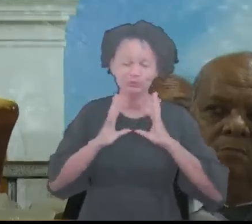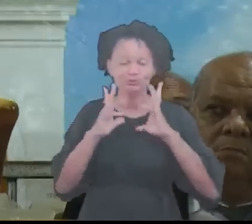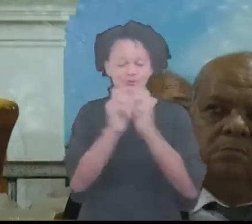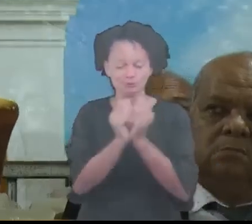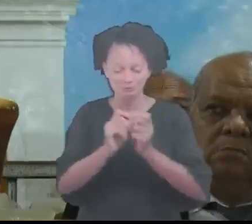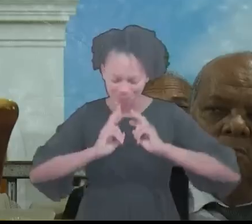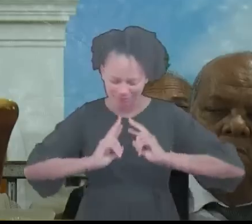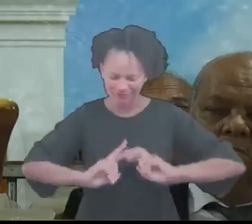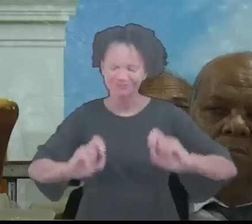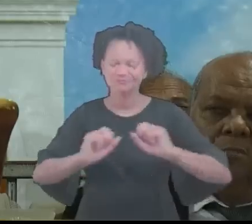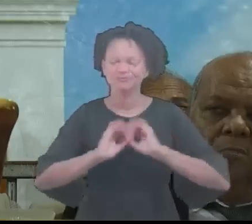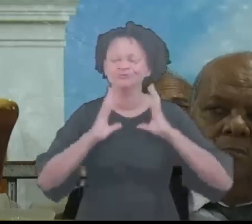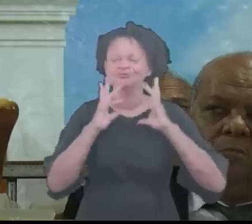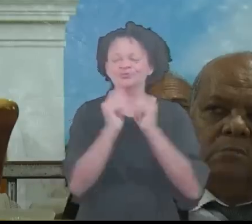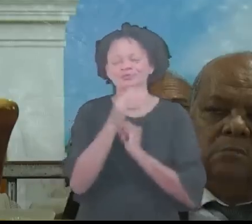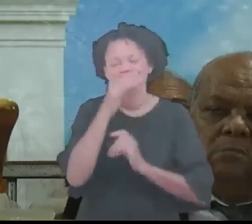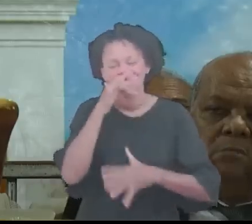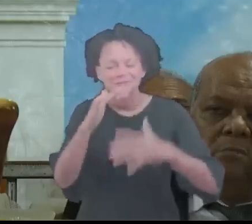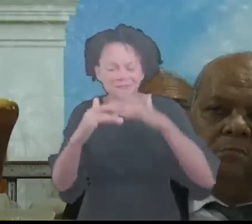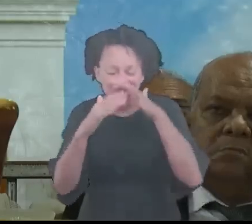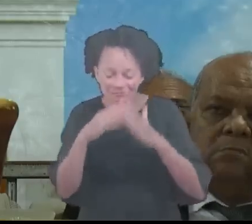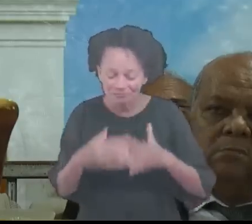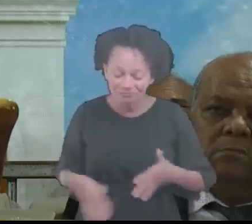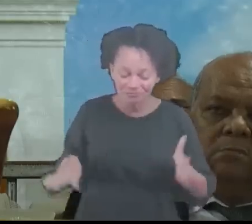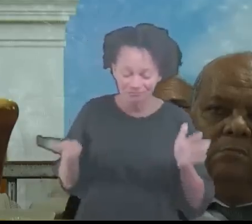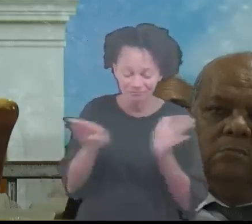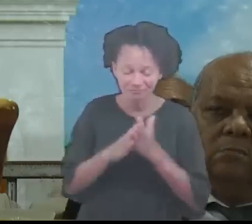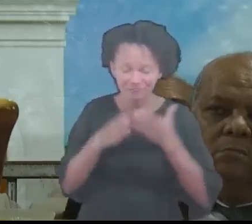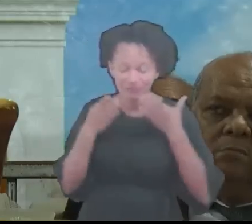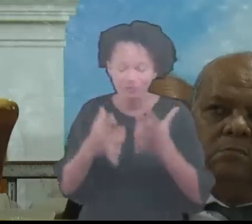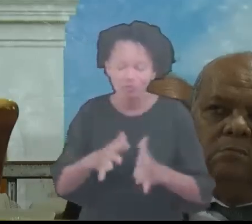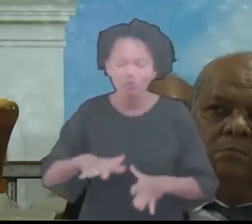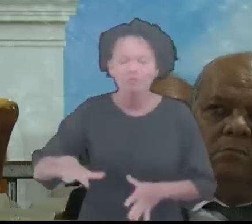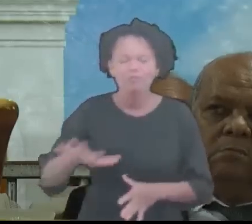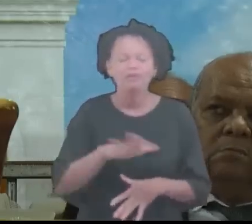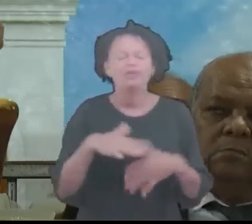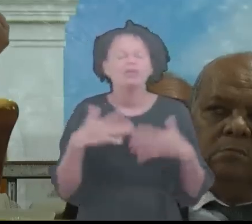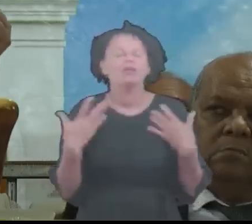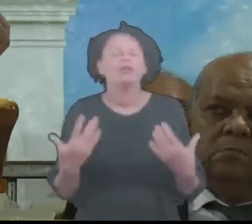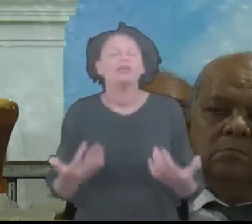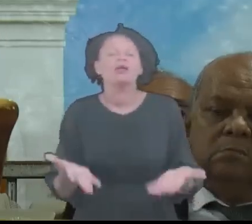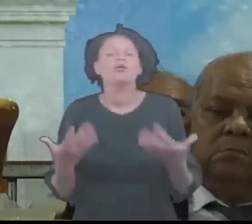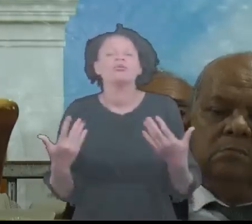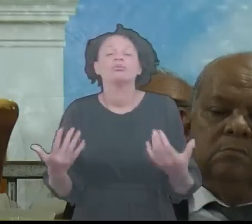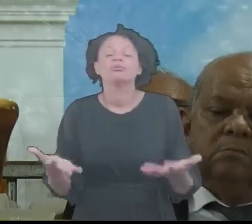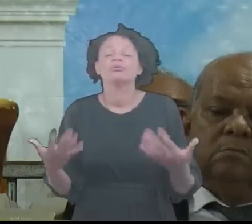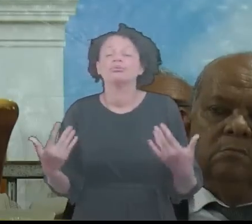todo mundo sente o cheiro. Quando ele chega, o ambiente fica leve.